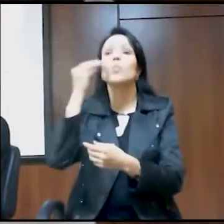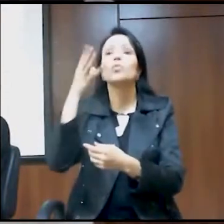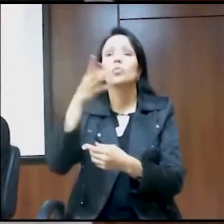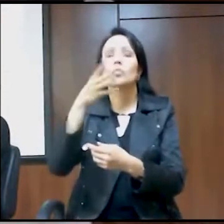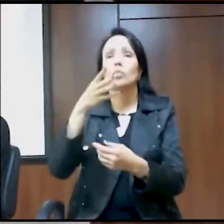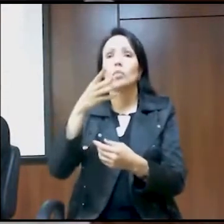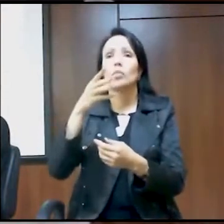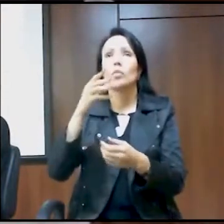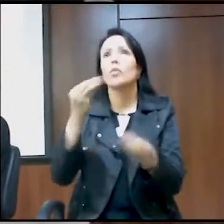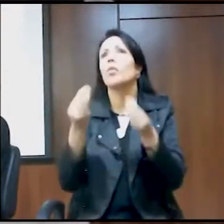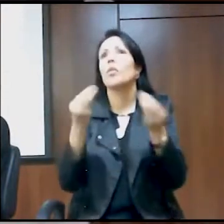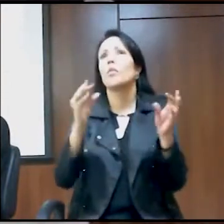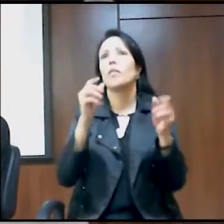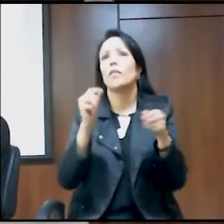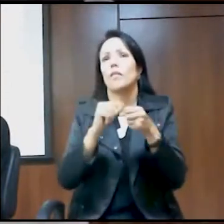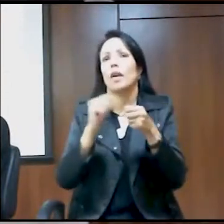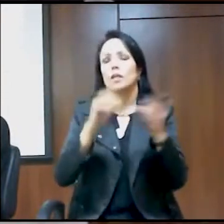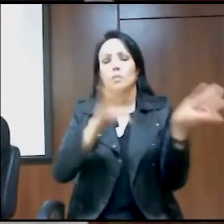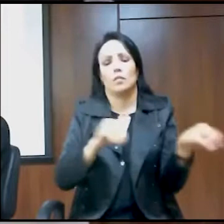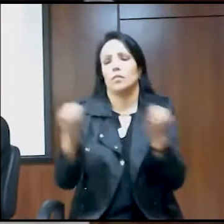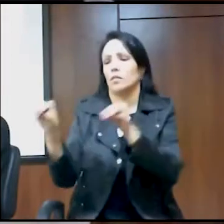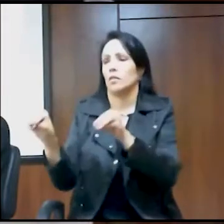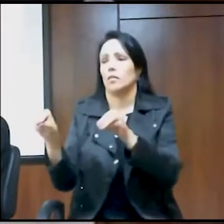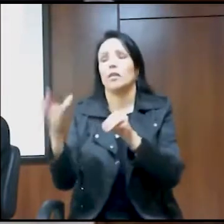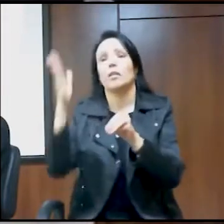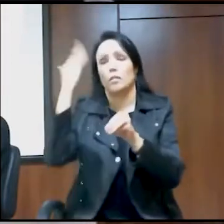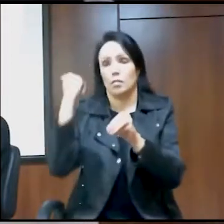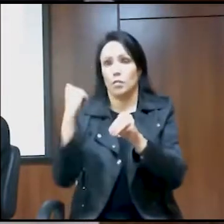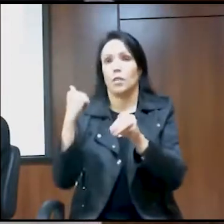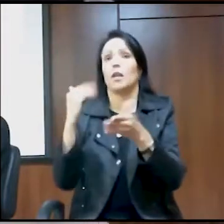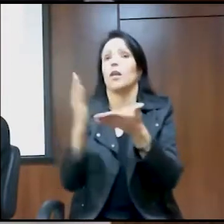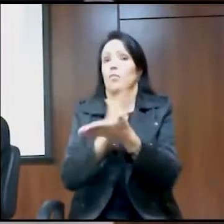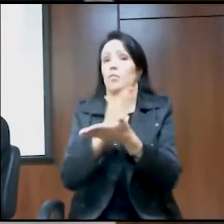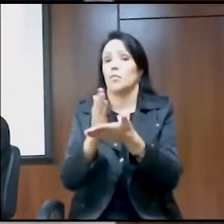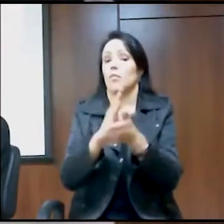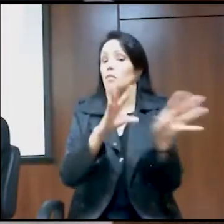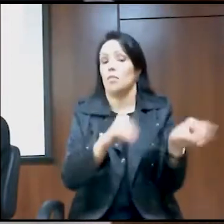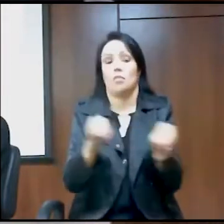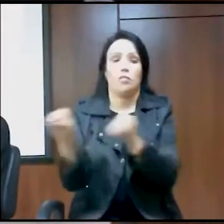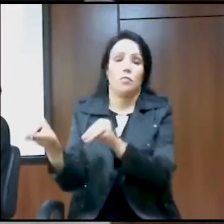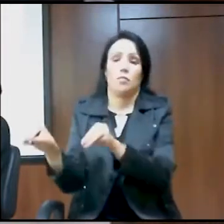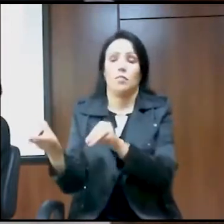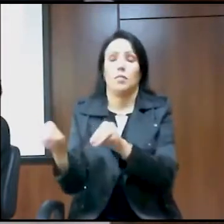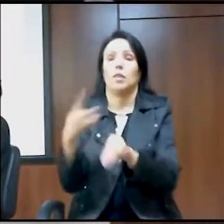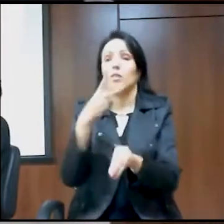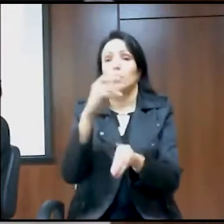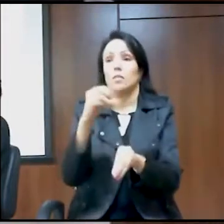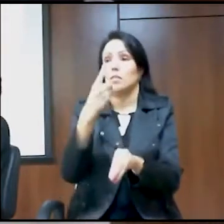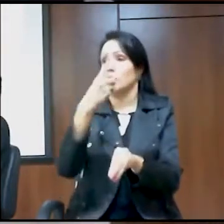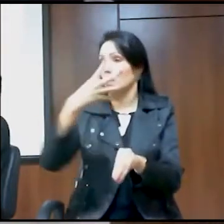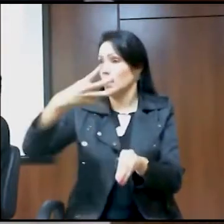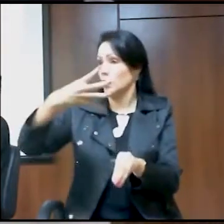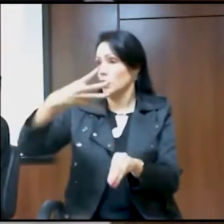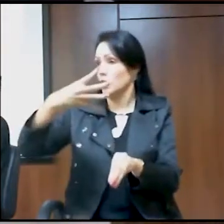a lógica do processo de remoção, né? Sabe, né, que as pessoas foram removidas. em 2000, foi 2014? Isso,